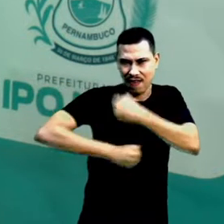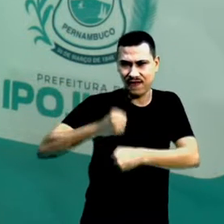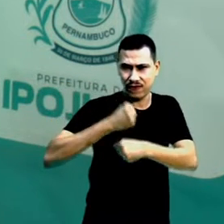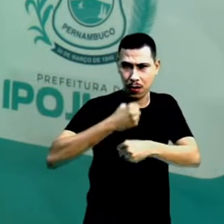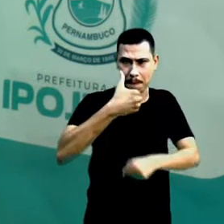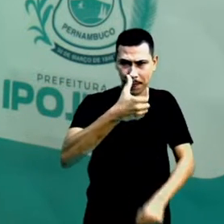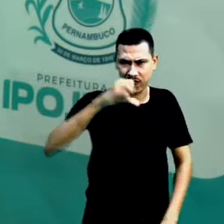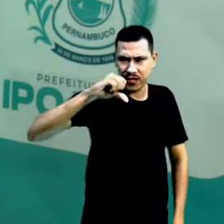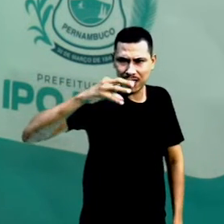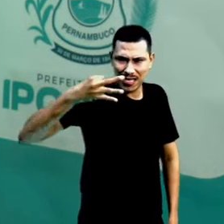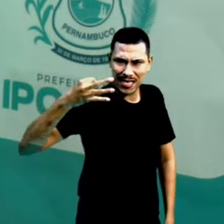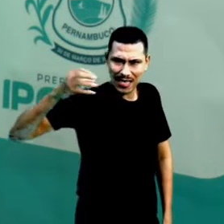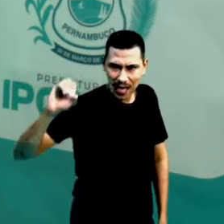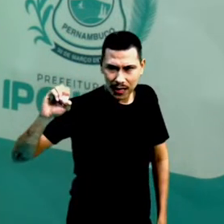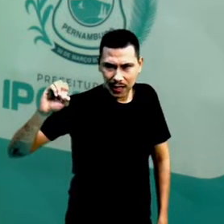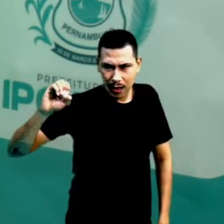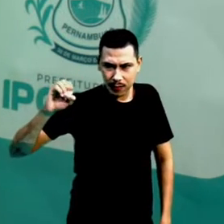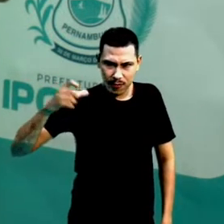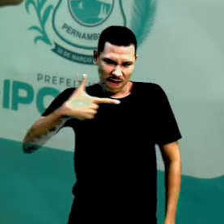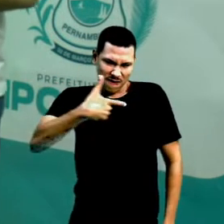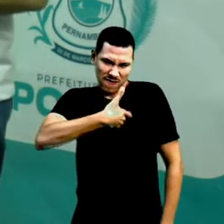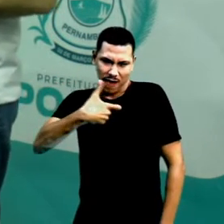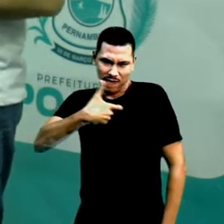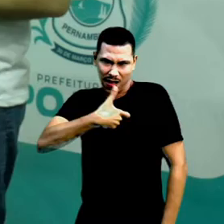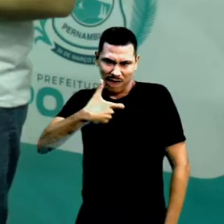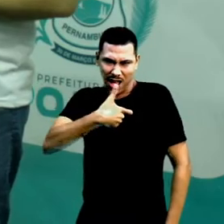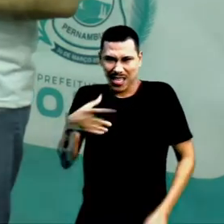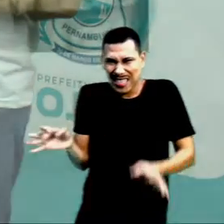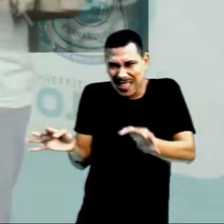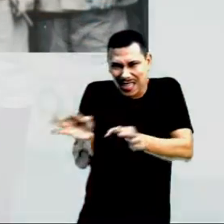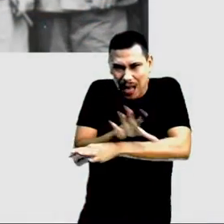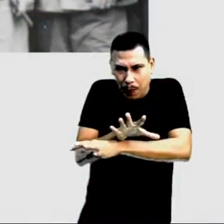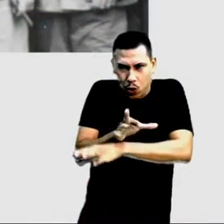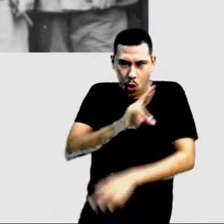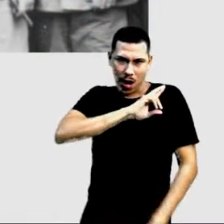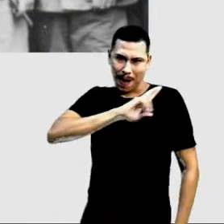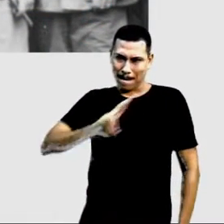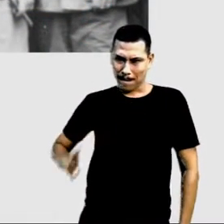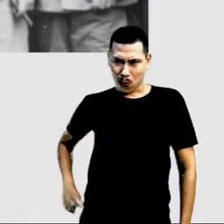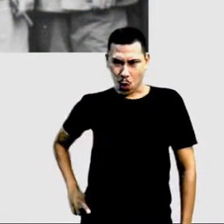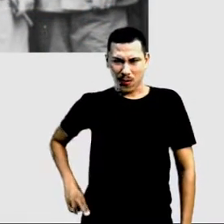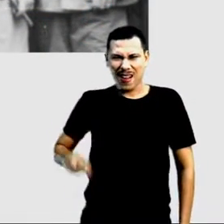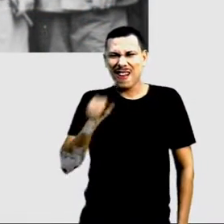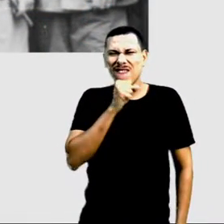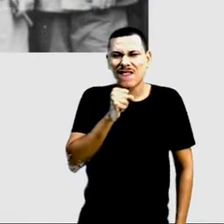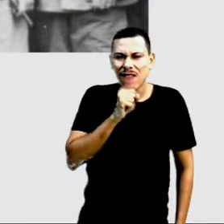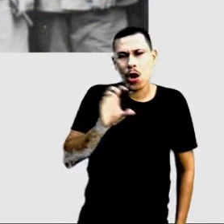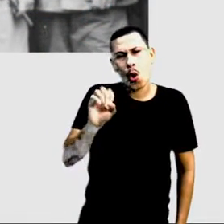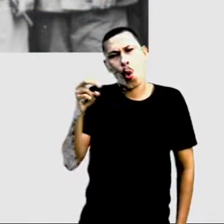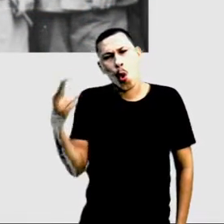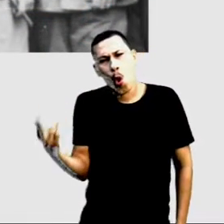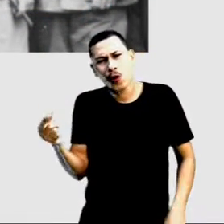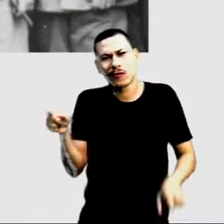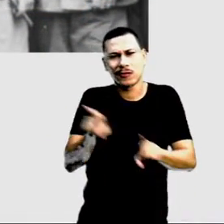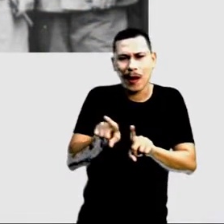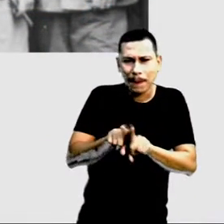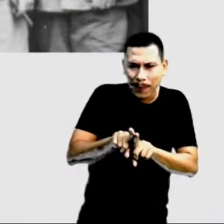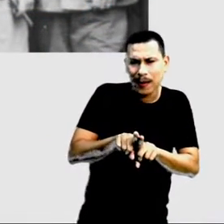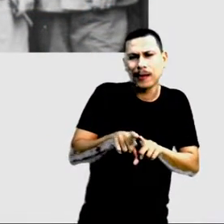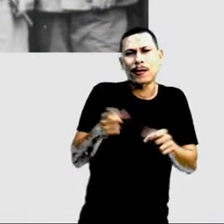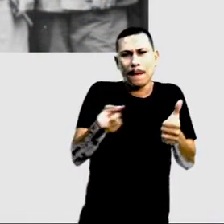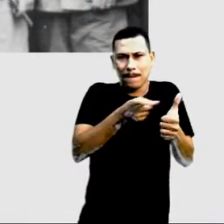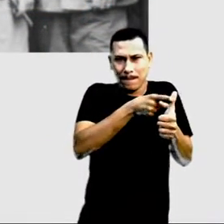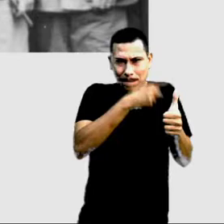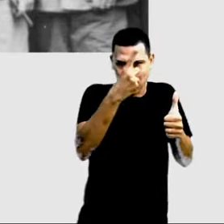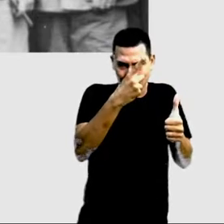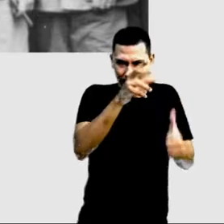ele vai acabar com a chamada República Velha, tá? Ou também chamado Primeira